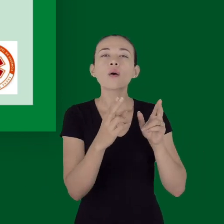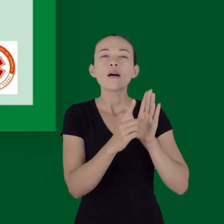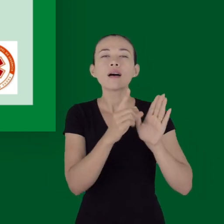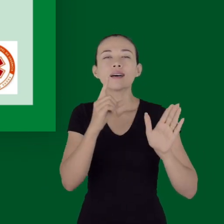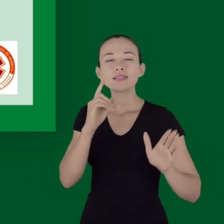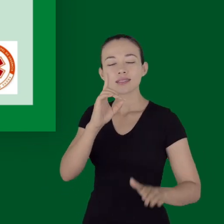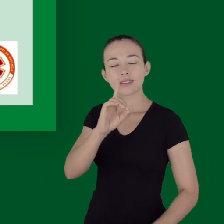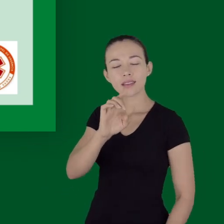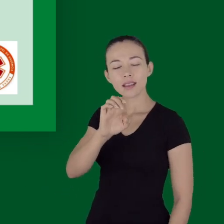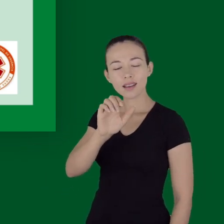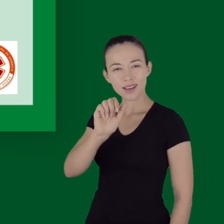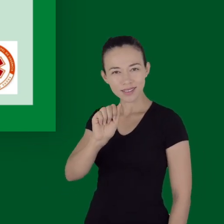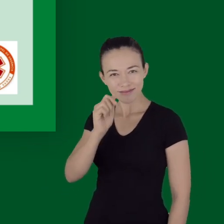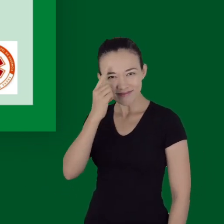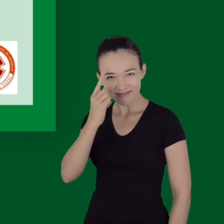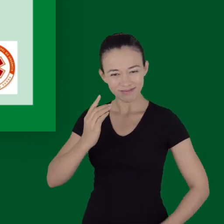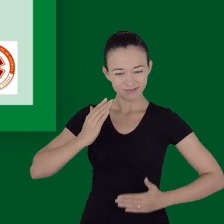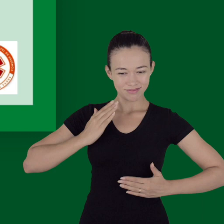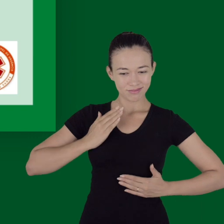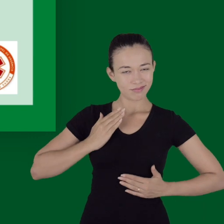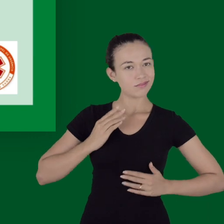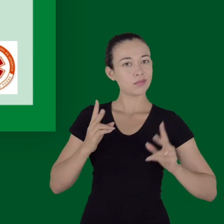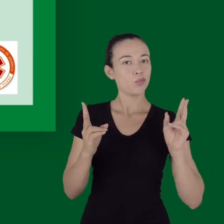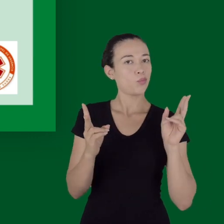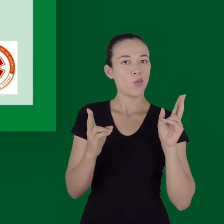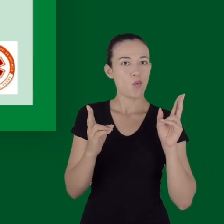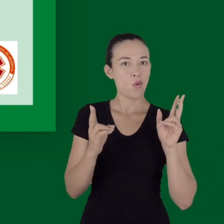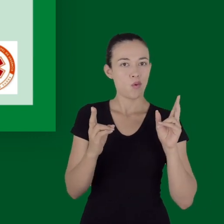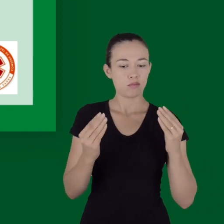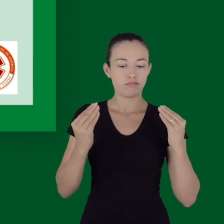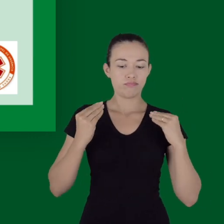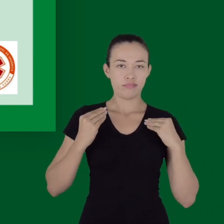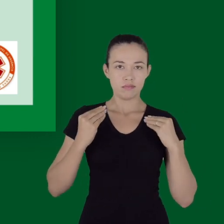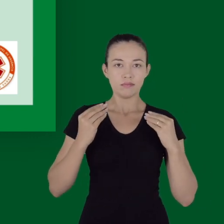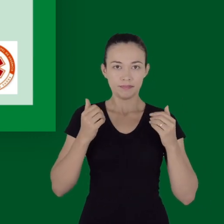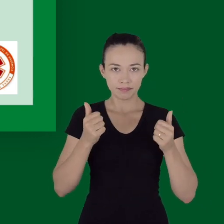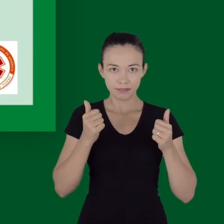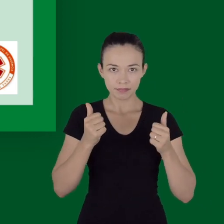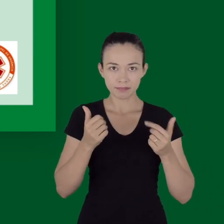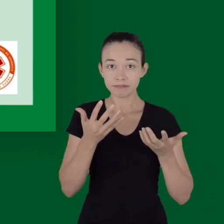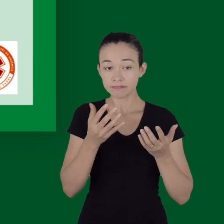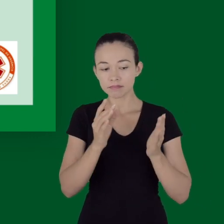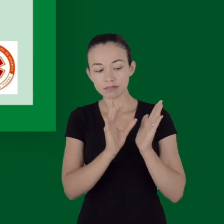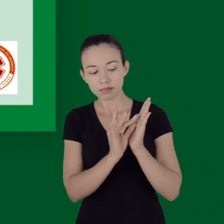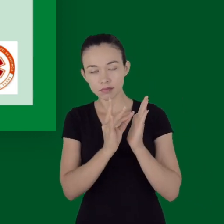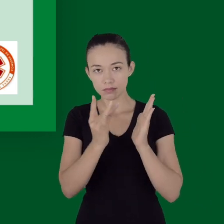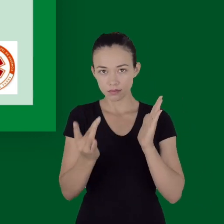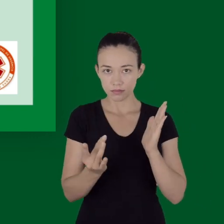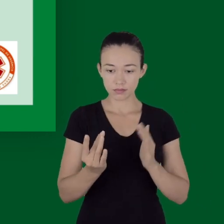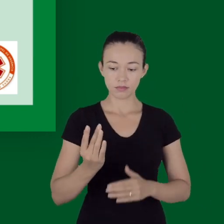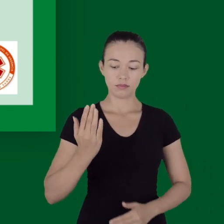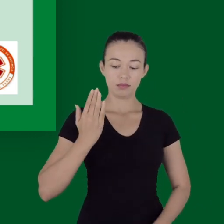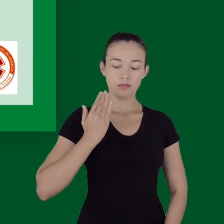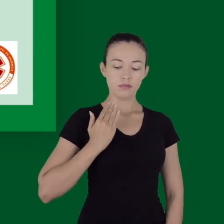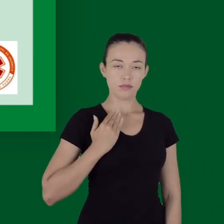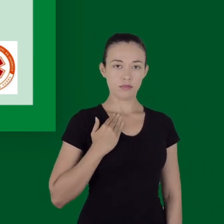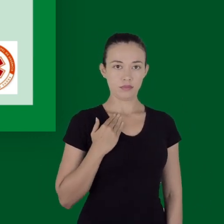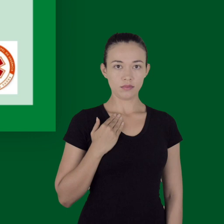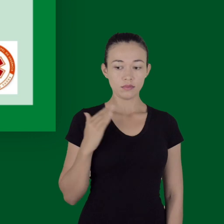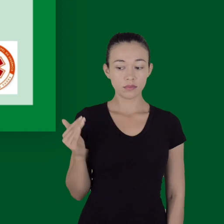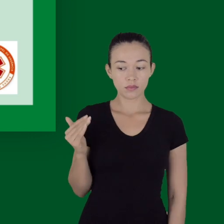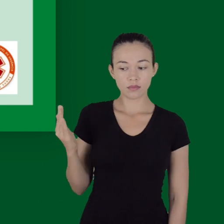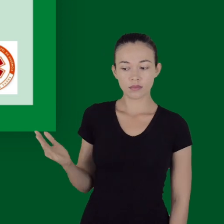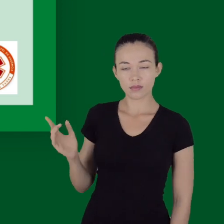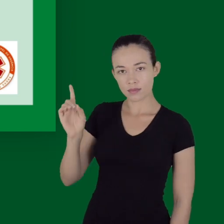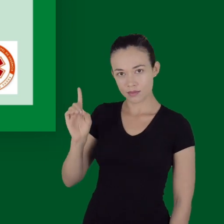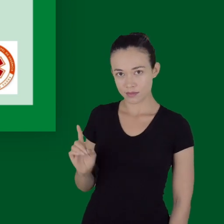mesma forma e na mesma posição que se aplicam as pás do desfibrilador. Ou seja, após retirar a parte adesiva da